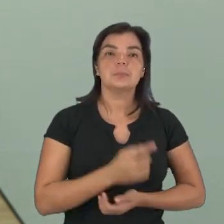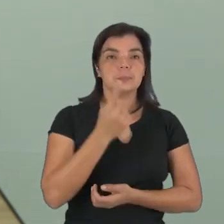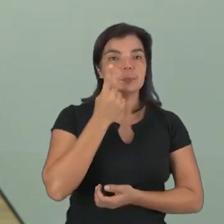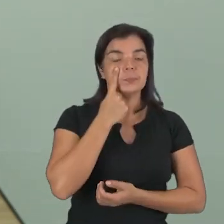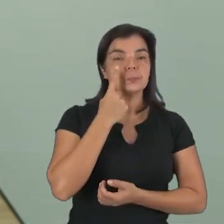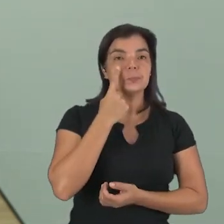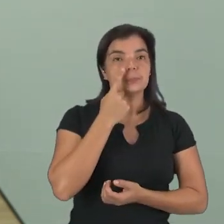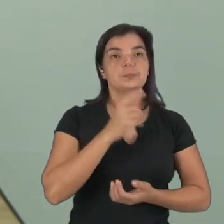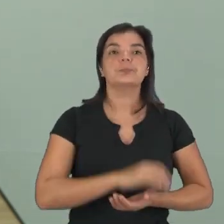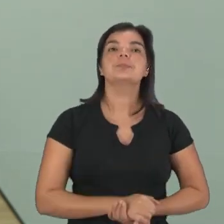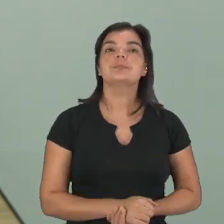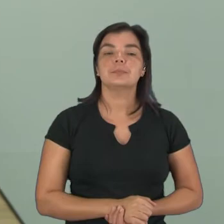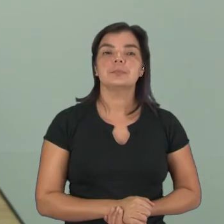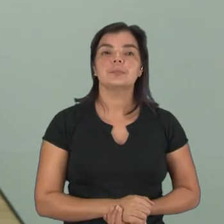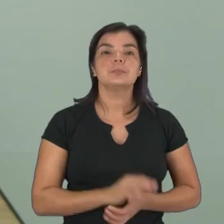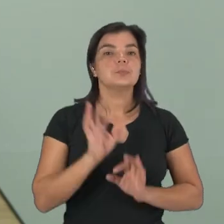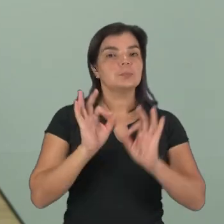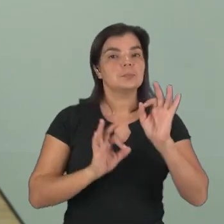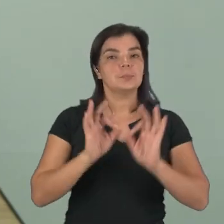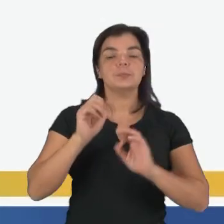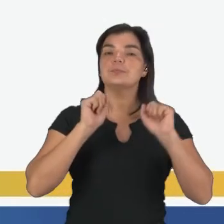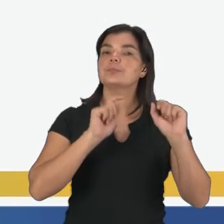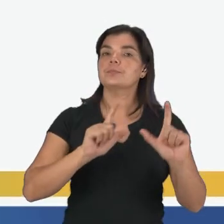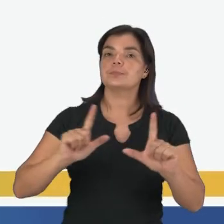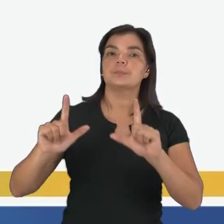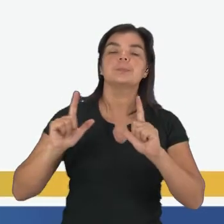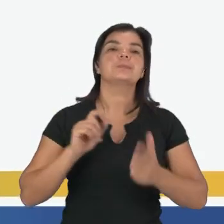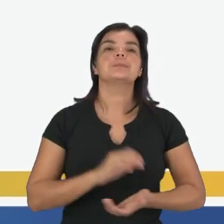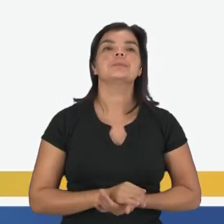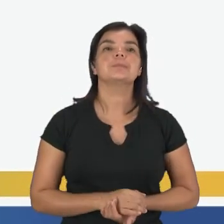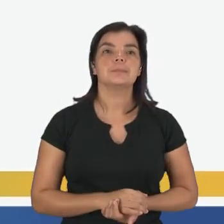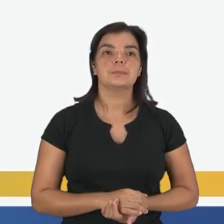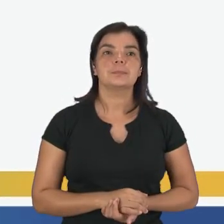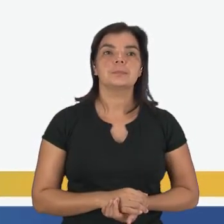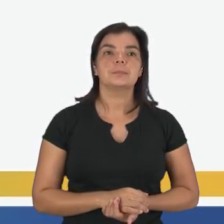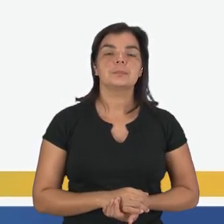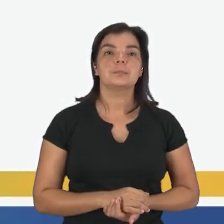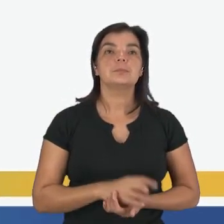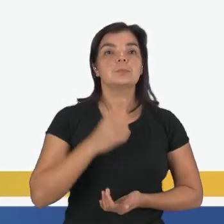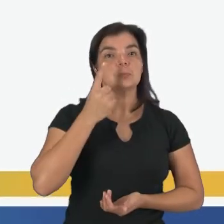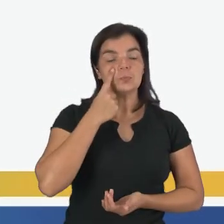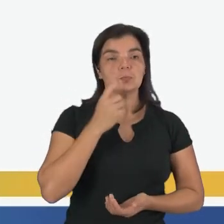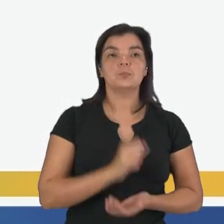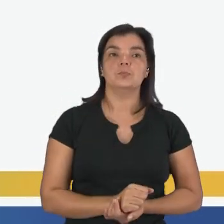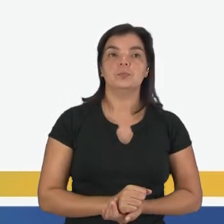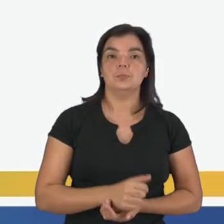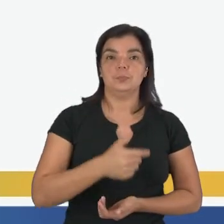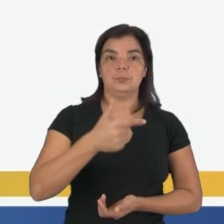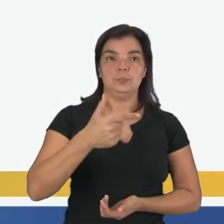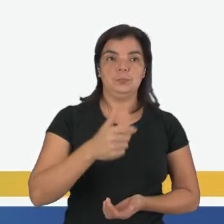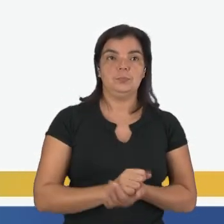observe aqui como nós podemos montar, olha aí na telinha, observaram? Agora eu tenho o número